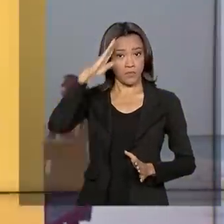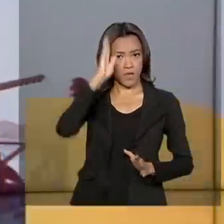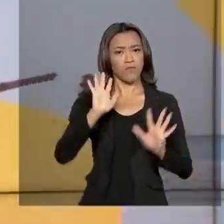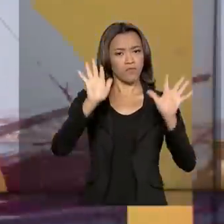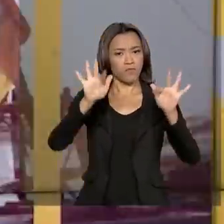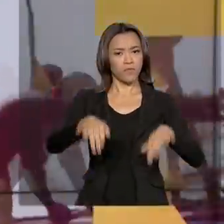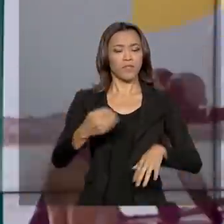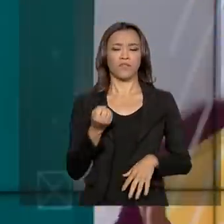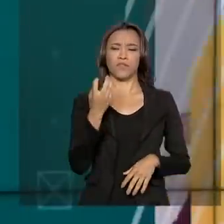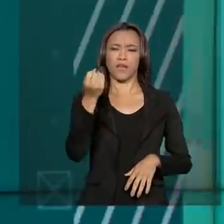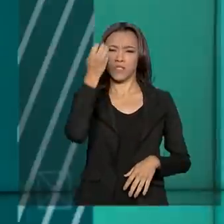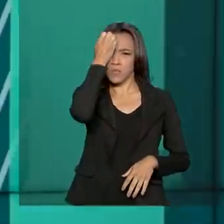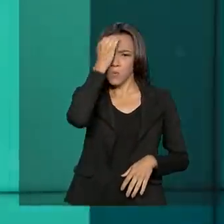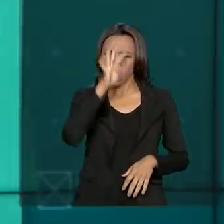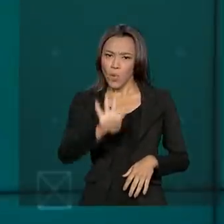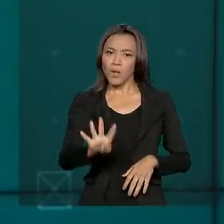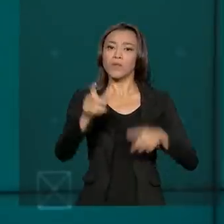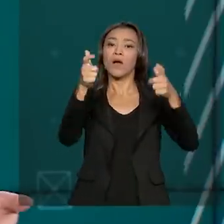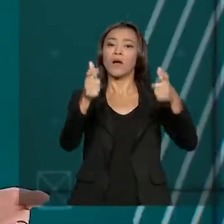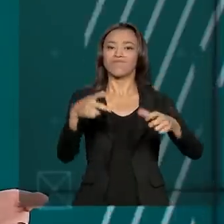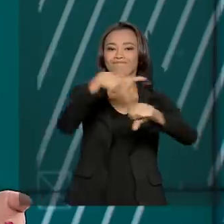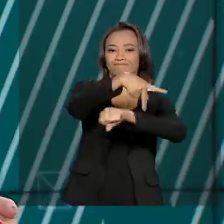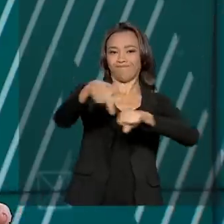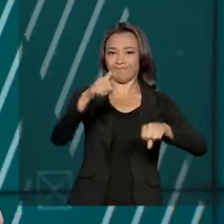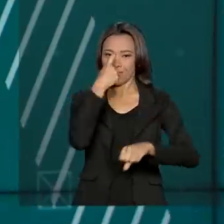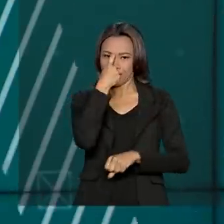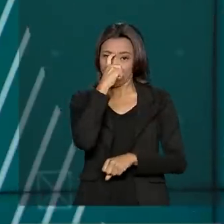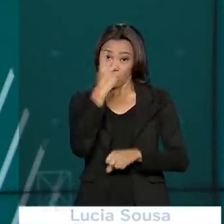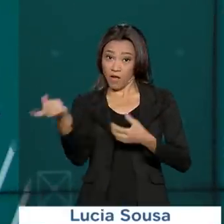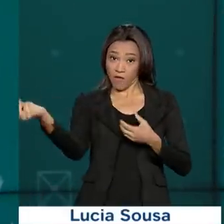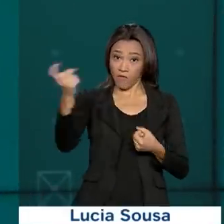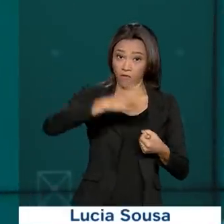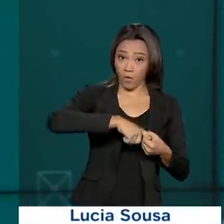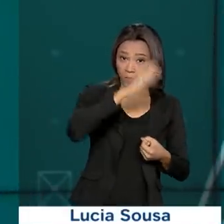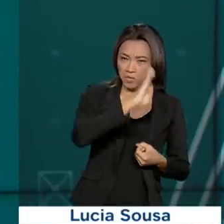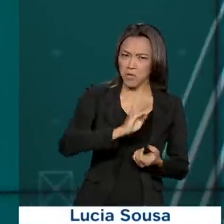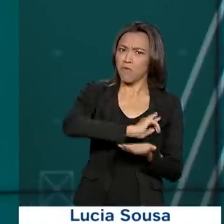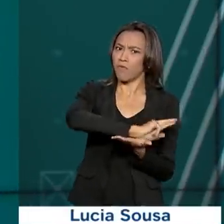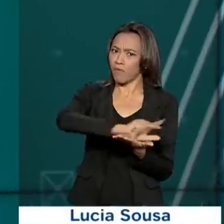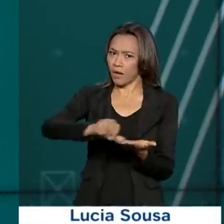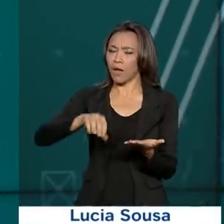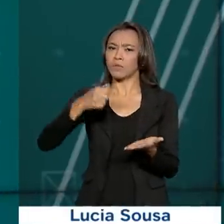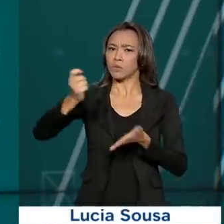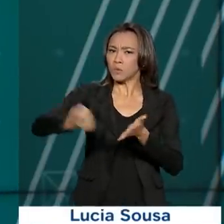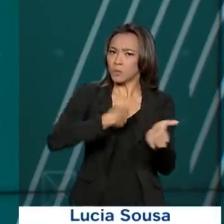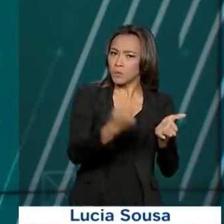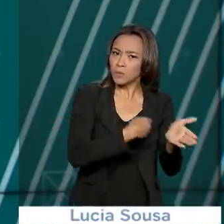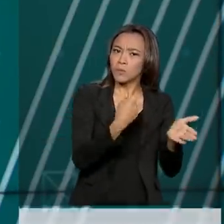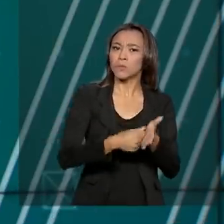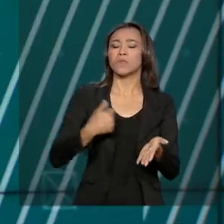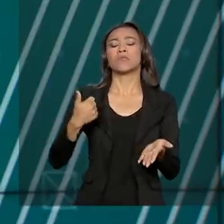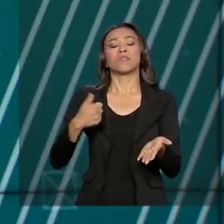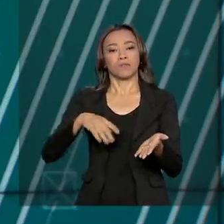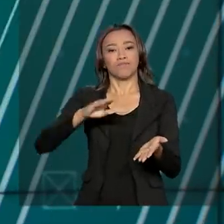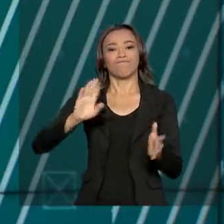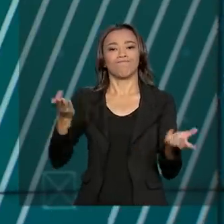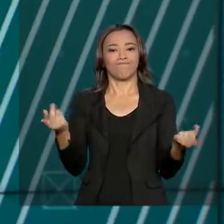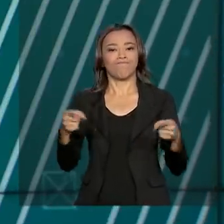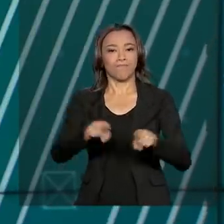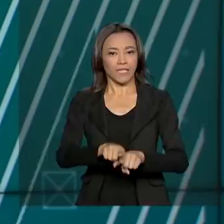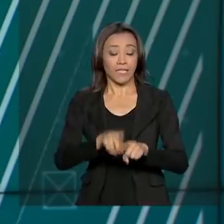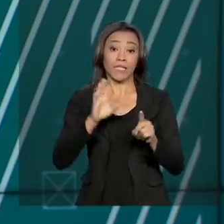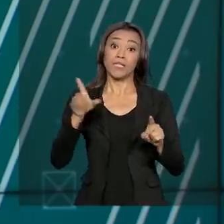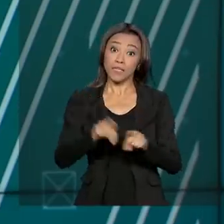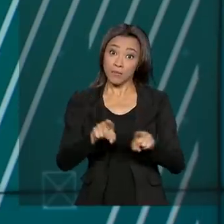viagem de 4 dias pela Índia. Na bagagem de volta, vários acordos fechados e a recuperação da confiança do Brasil